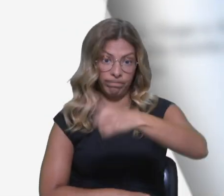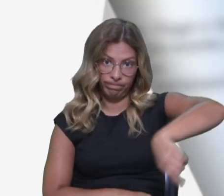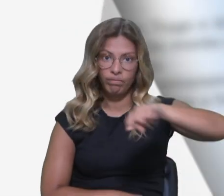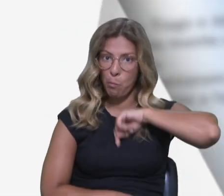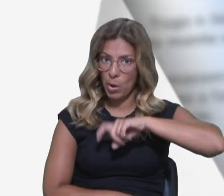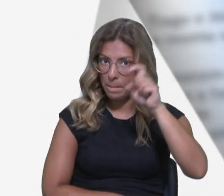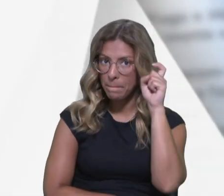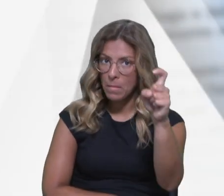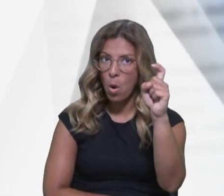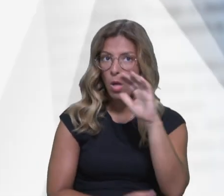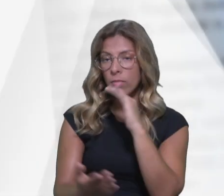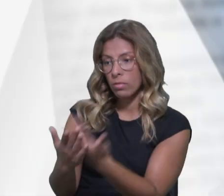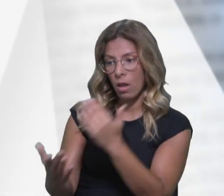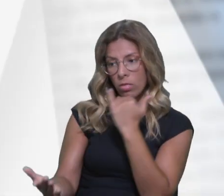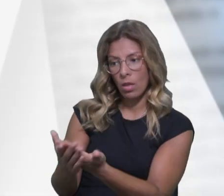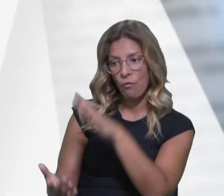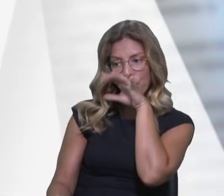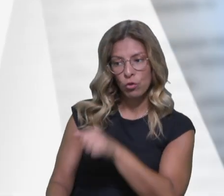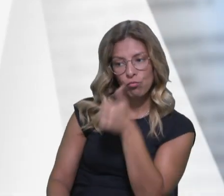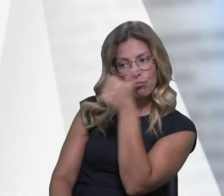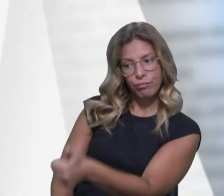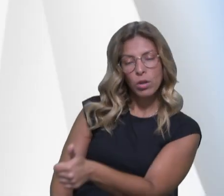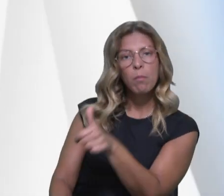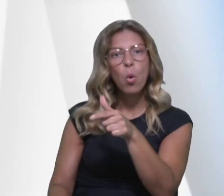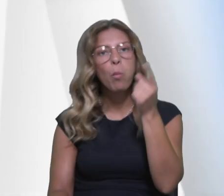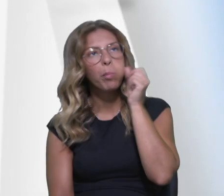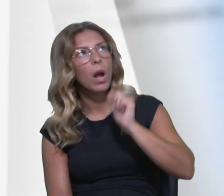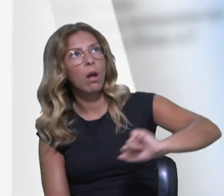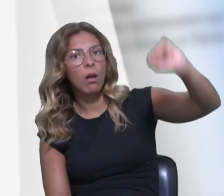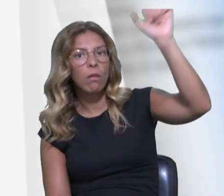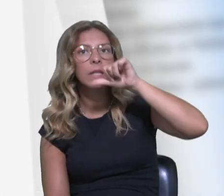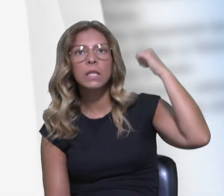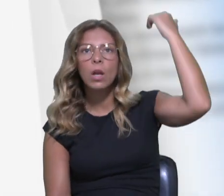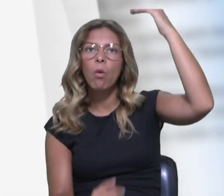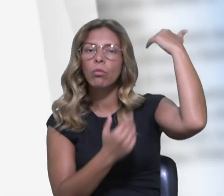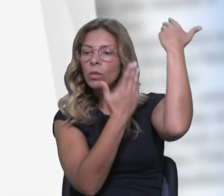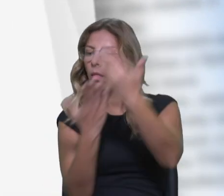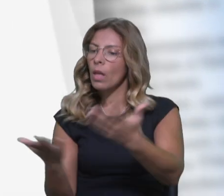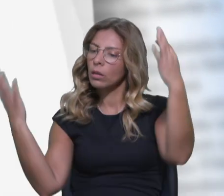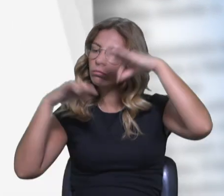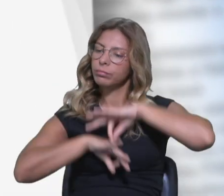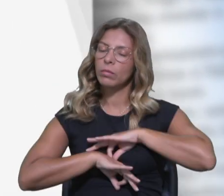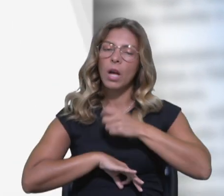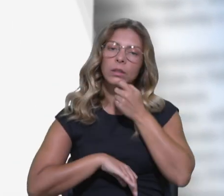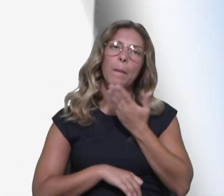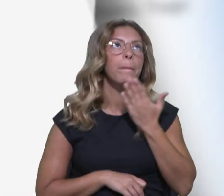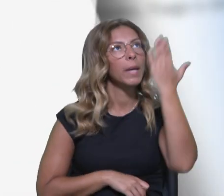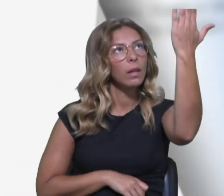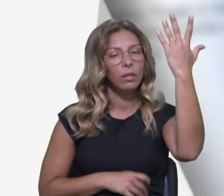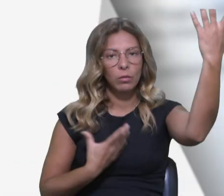dar coisas boas aos vossos filhos, quanto mais o Pai do céu dará o Espírito Santo àqueles que lhe pedem.